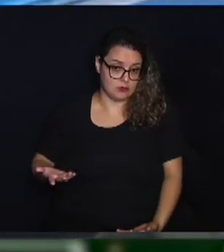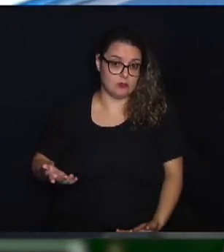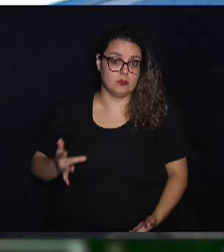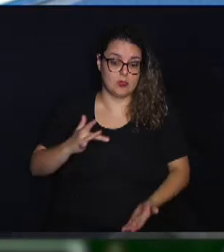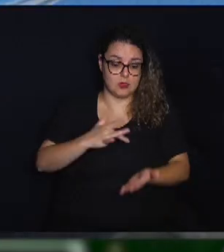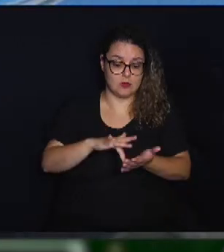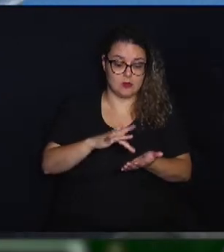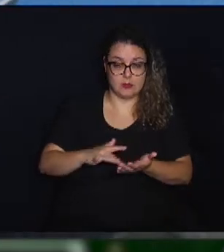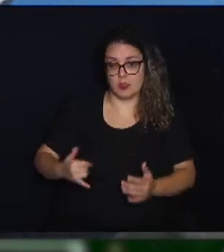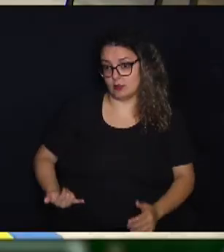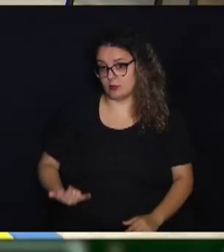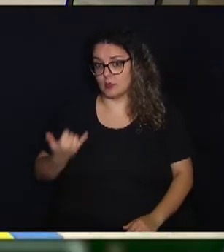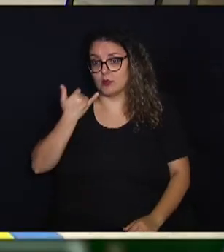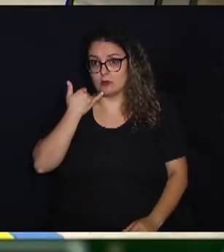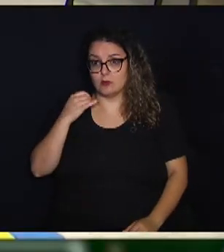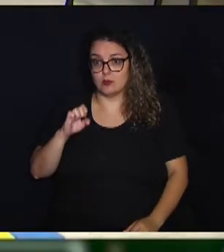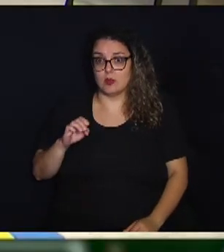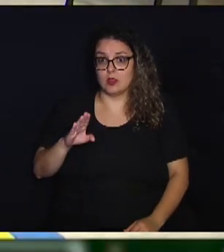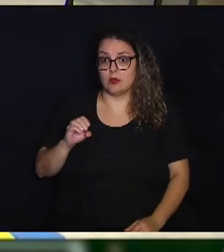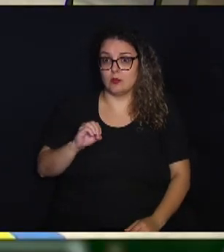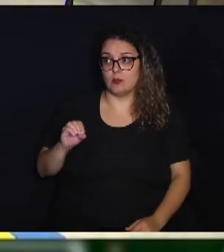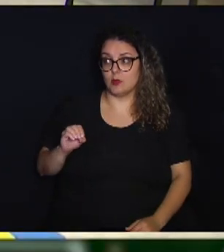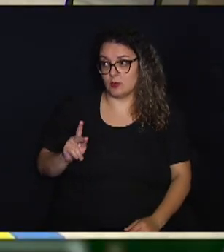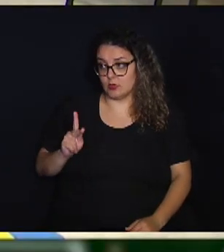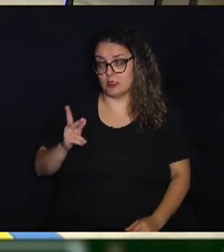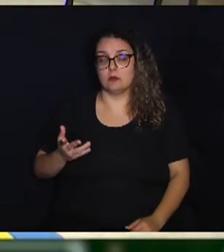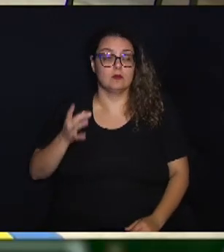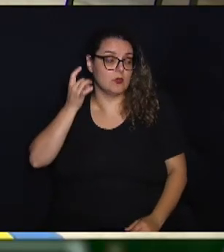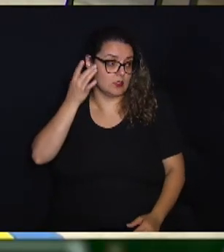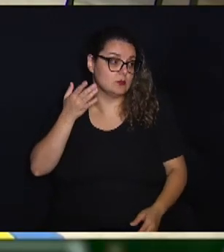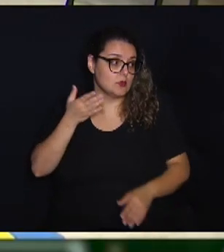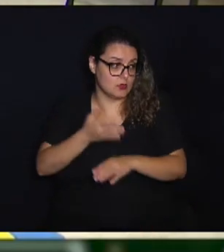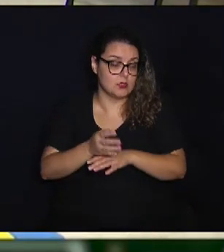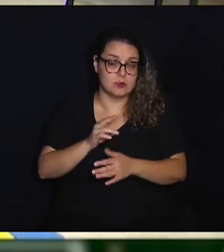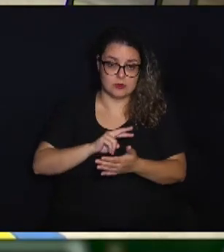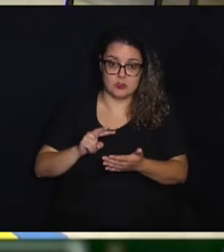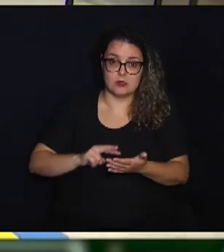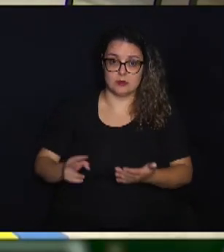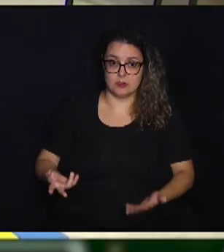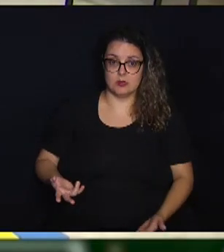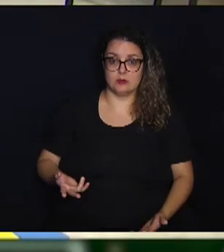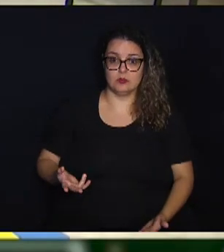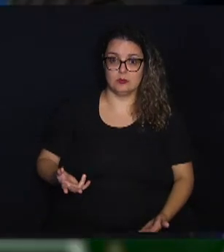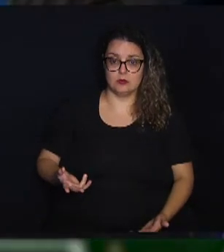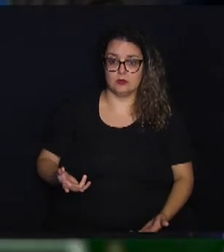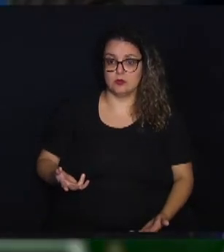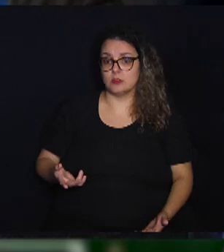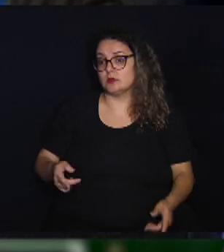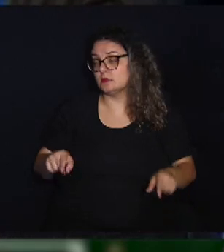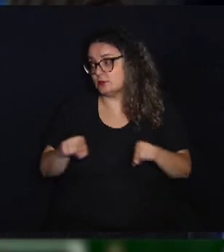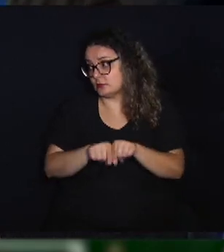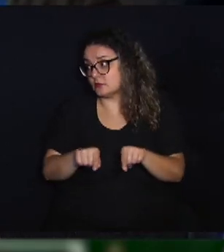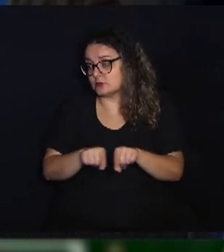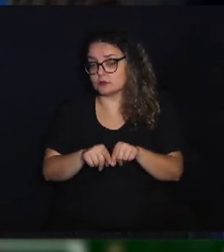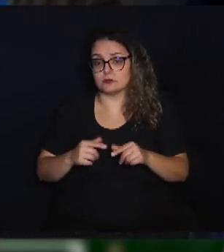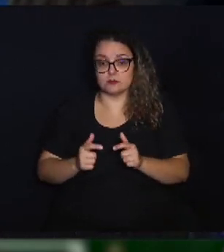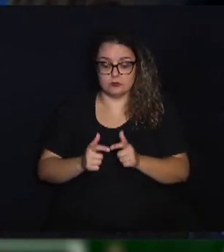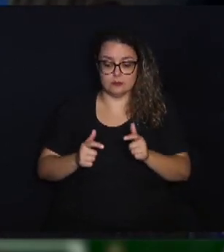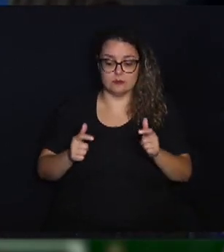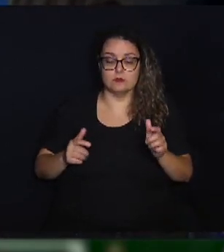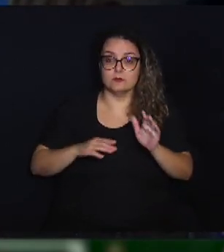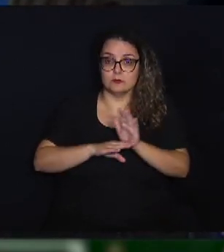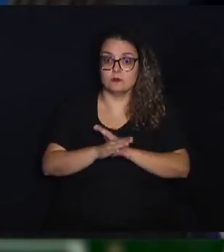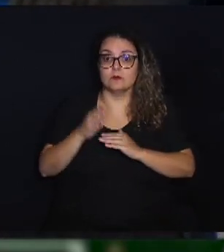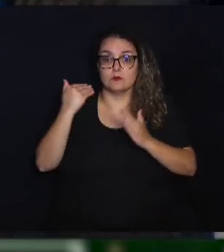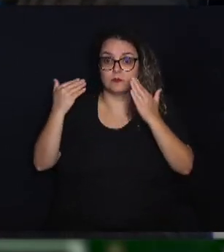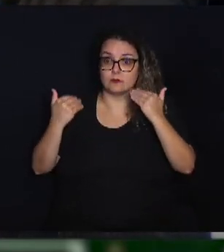celular. Então o e-book é uma forma de facilitar o acesso à leitura, né? Inclusive vem crescendo, vem se